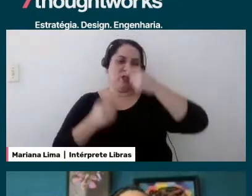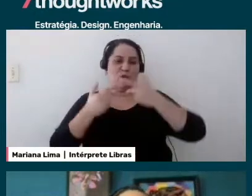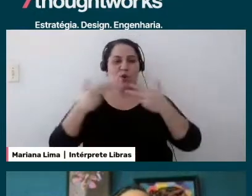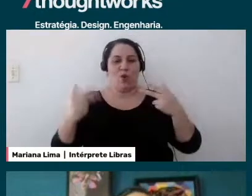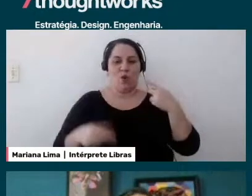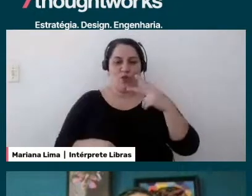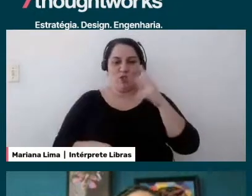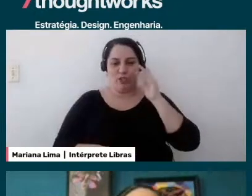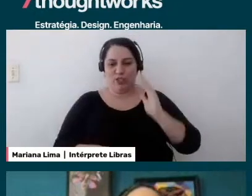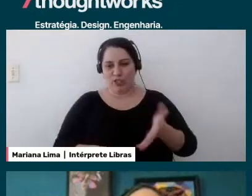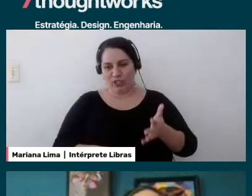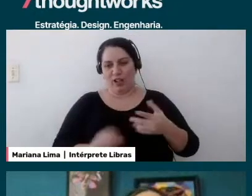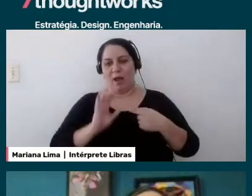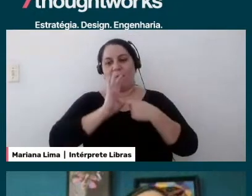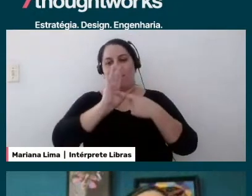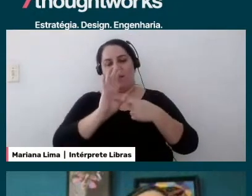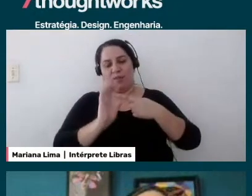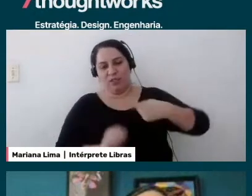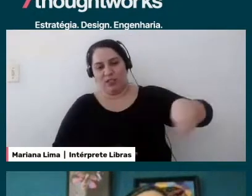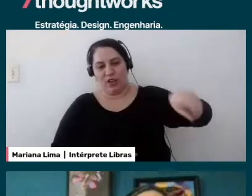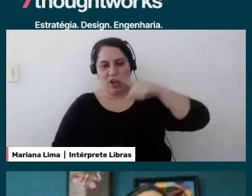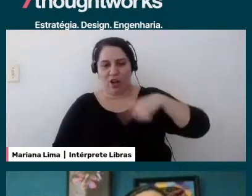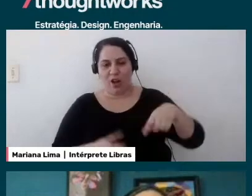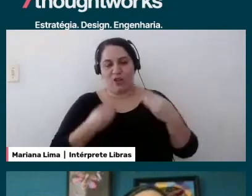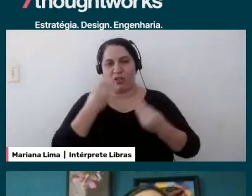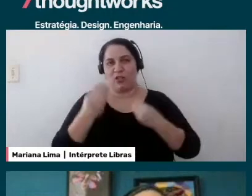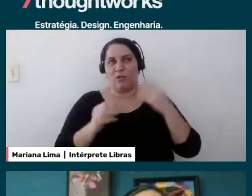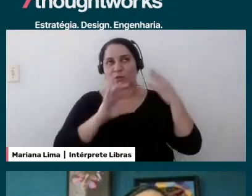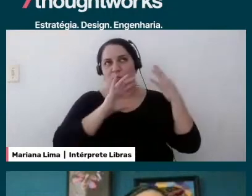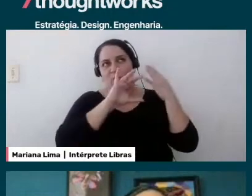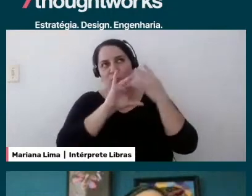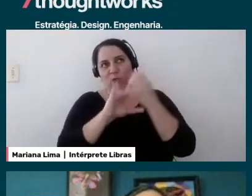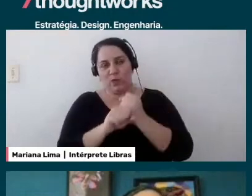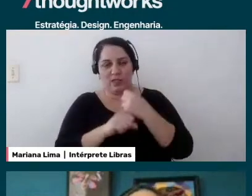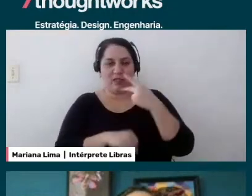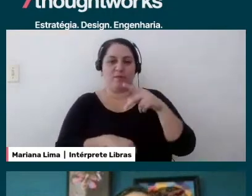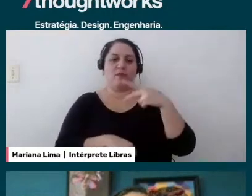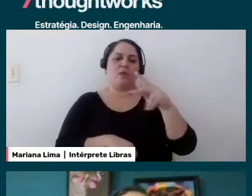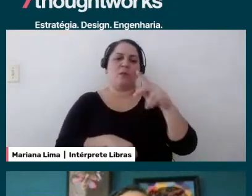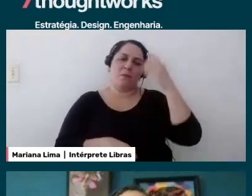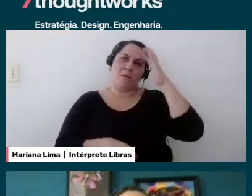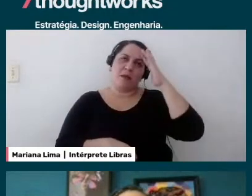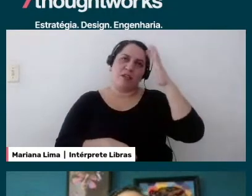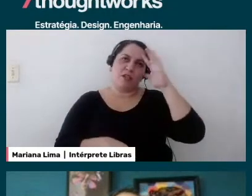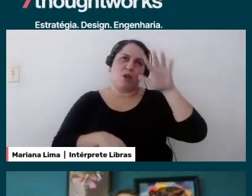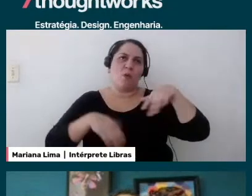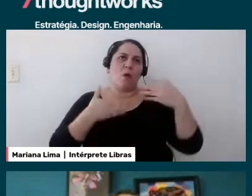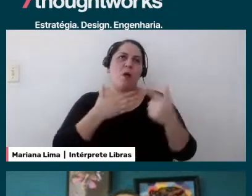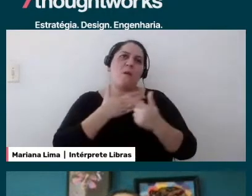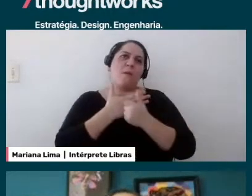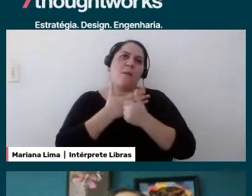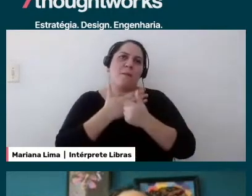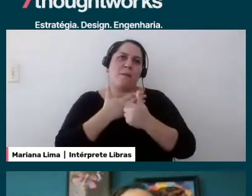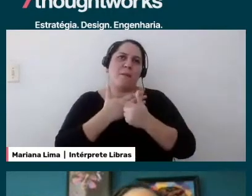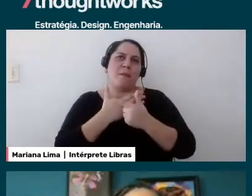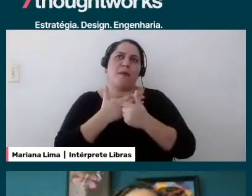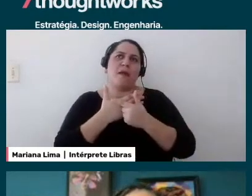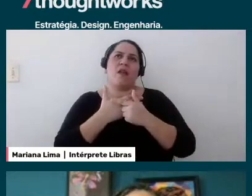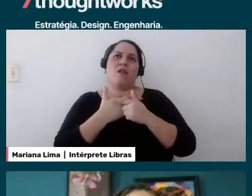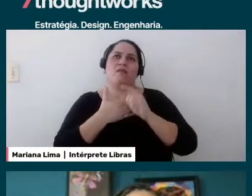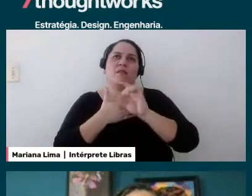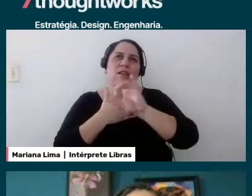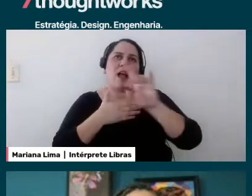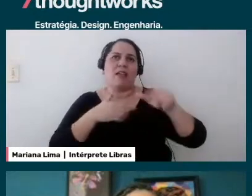você aprendeu ao longo dessa caminhada e qual que é o papel das ações mais coletivas dentro